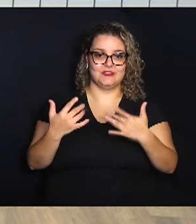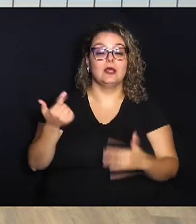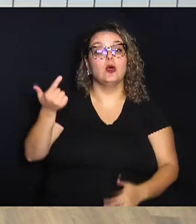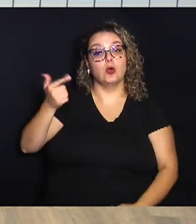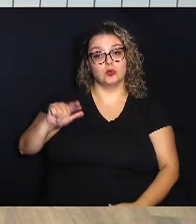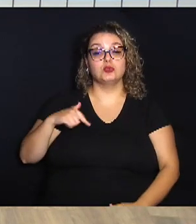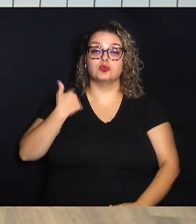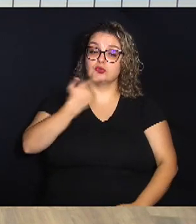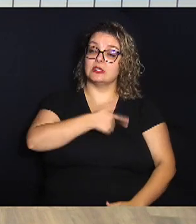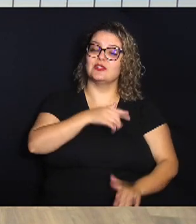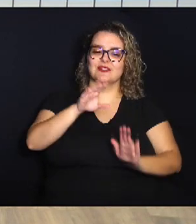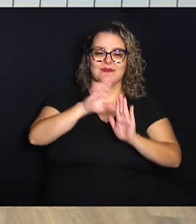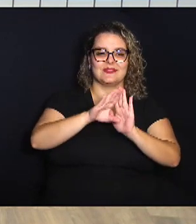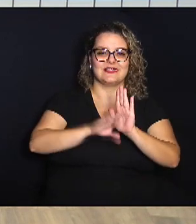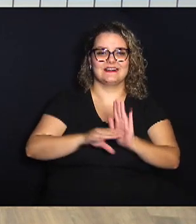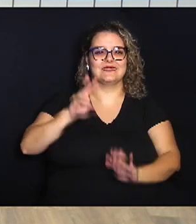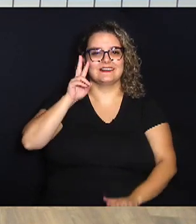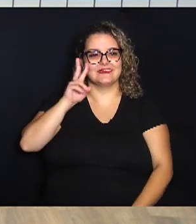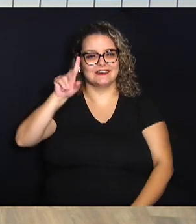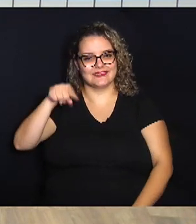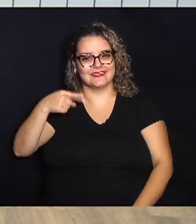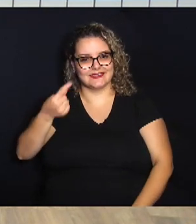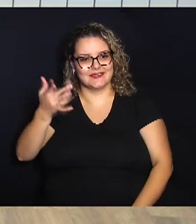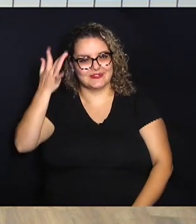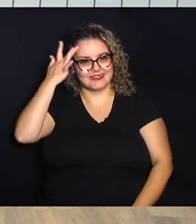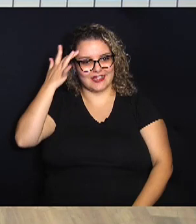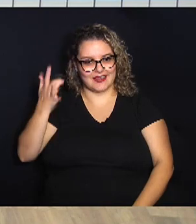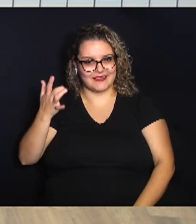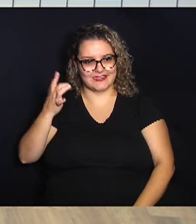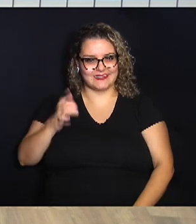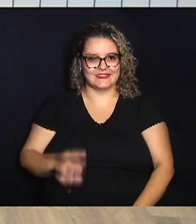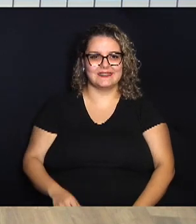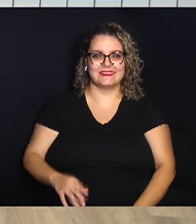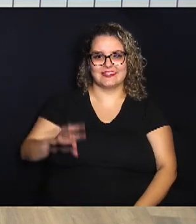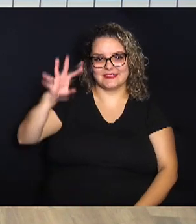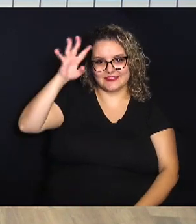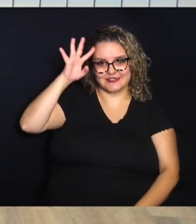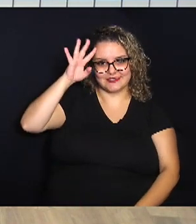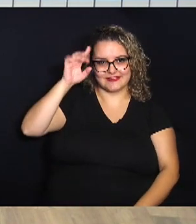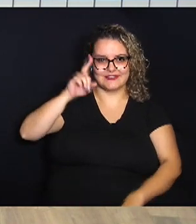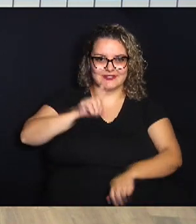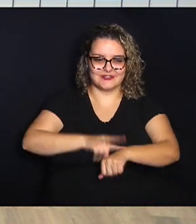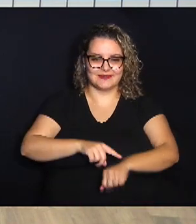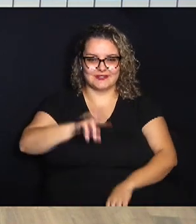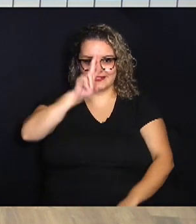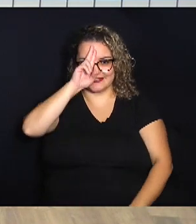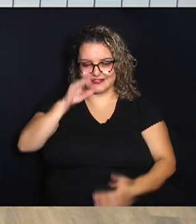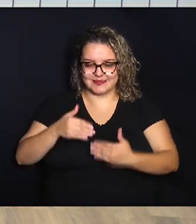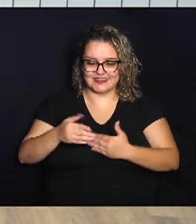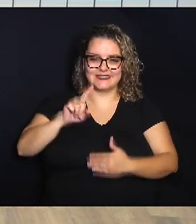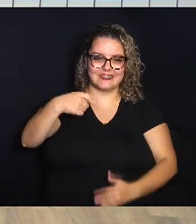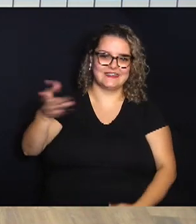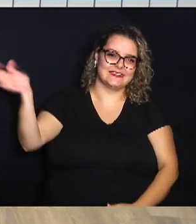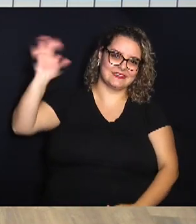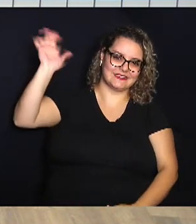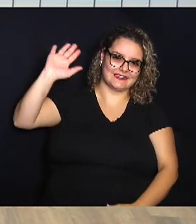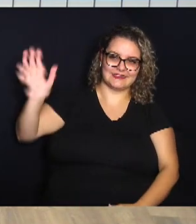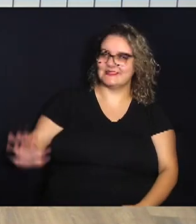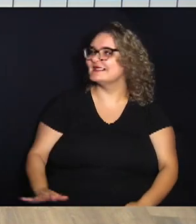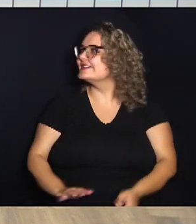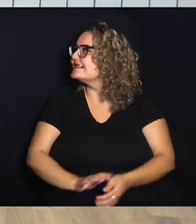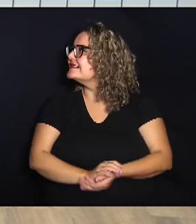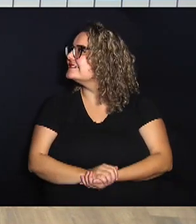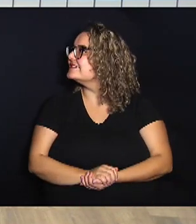audiência. Continue na nossa programação e nos vemos amanhã na quarta-feira a partir do meio-dia. Até lá. Tchau, tchau.